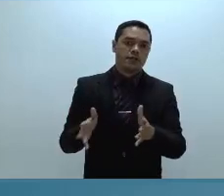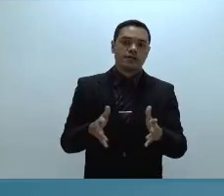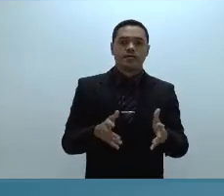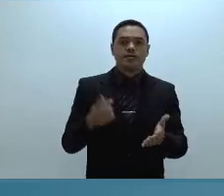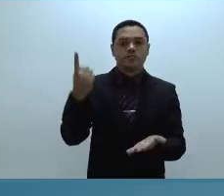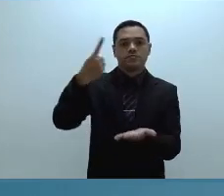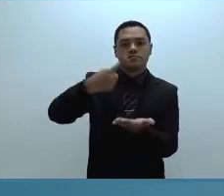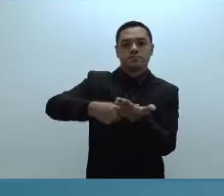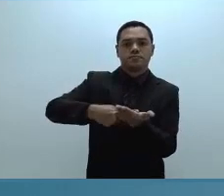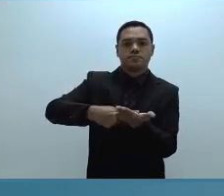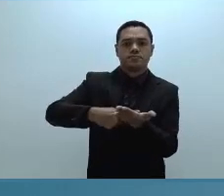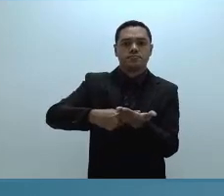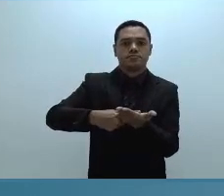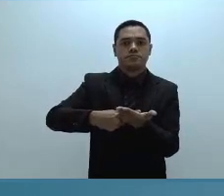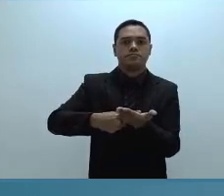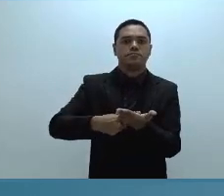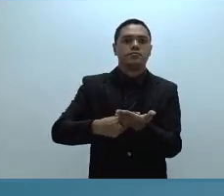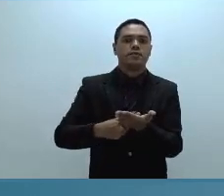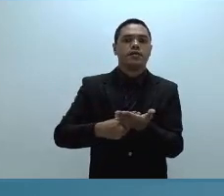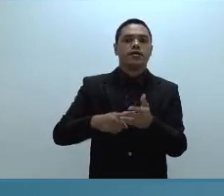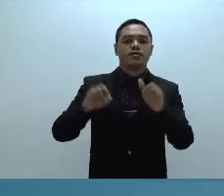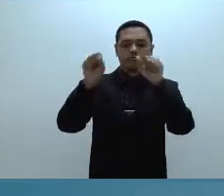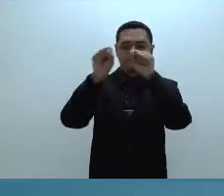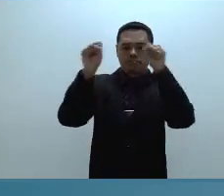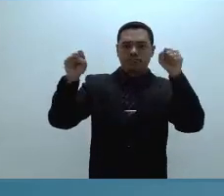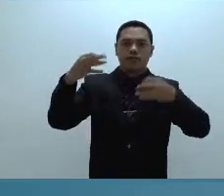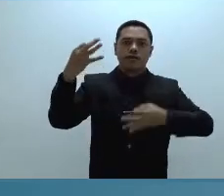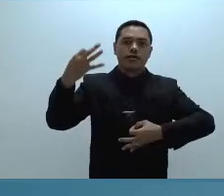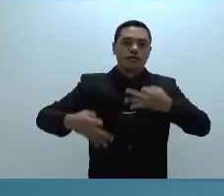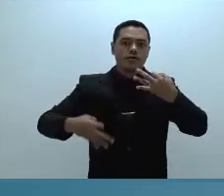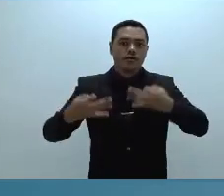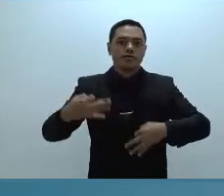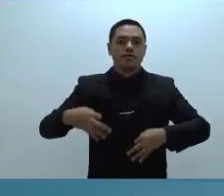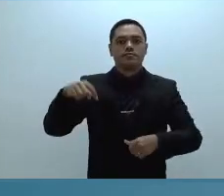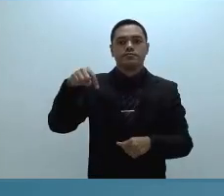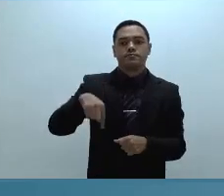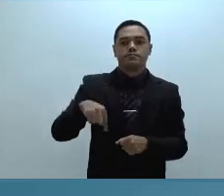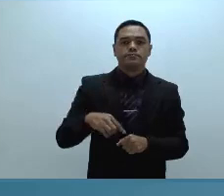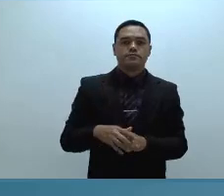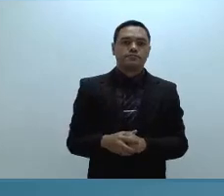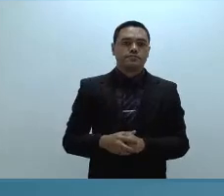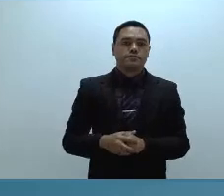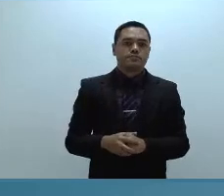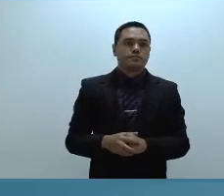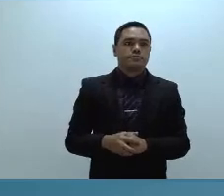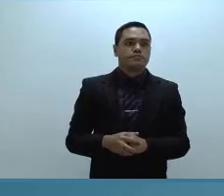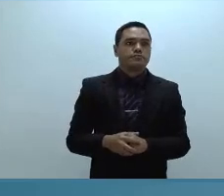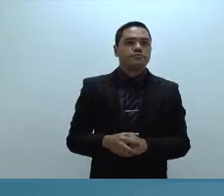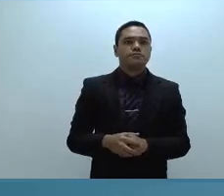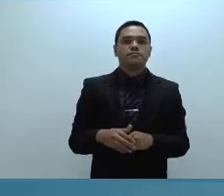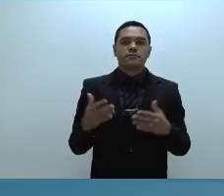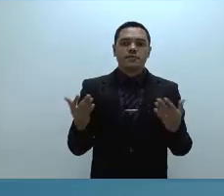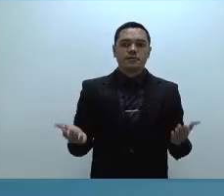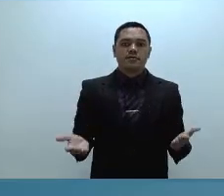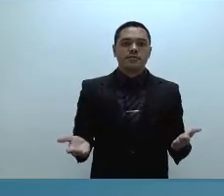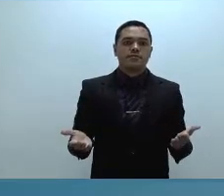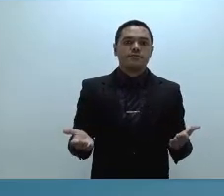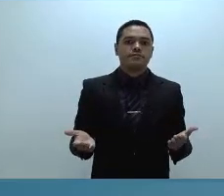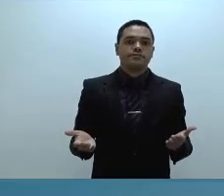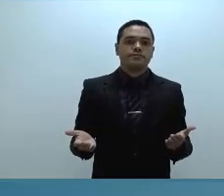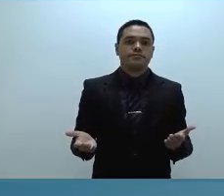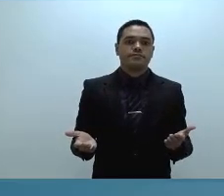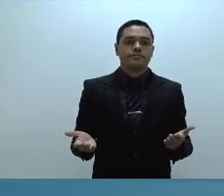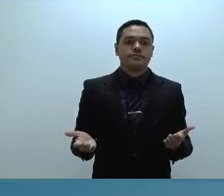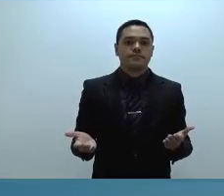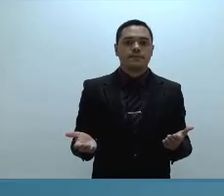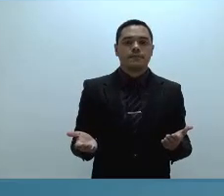já retratado no âmbito do Tribunal Prêmio de Segredo Tribunal. Assim, que me